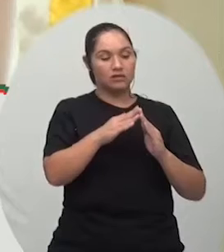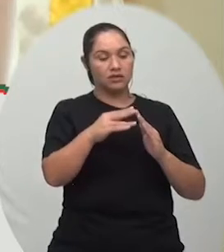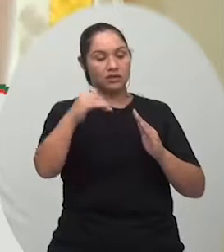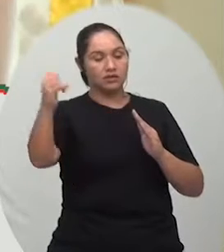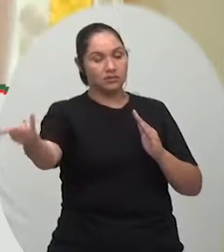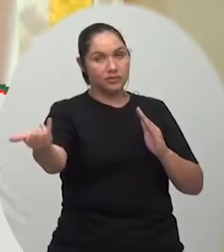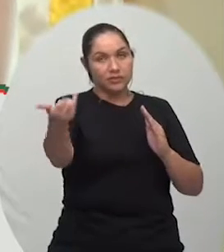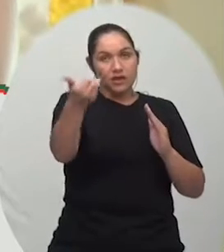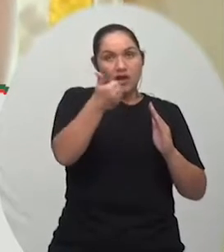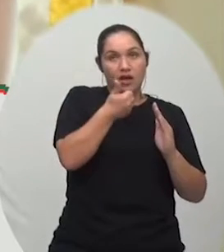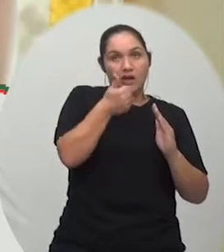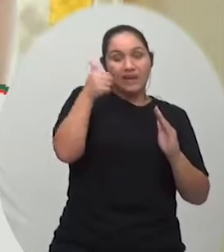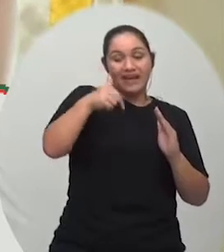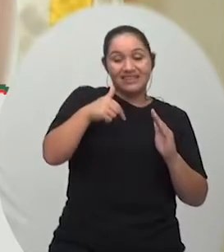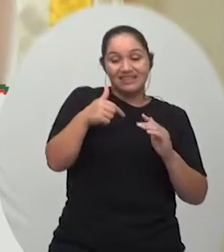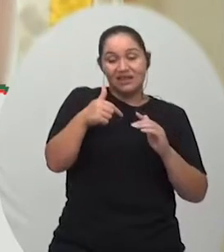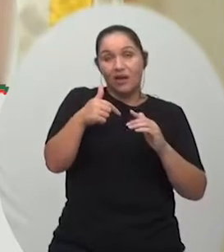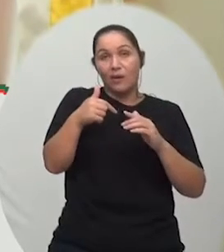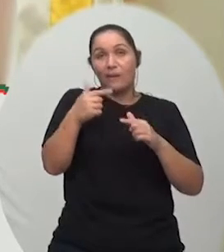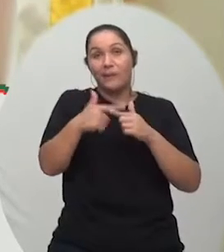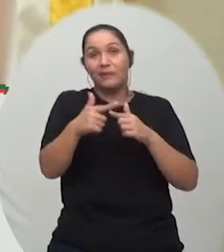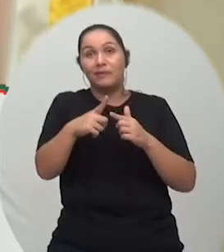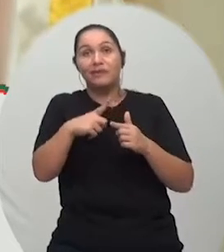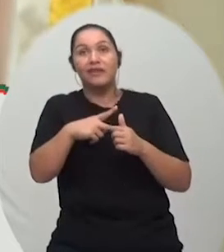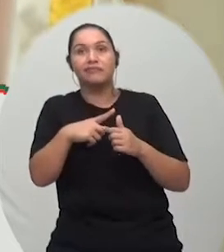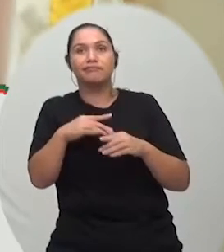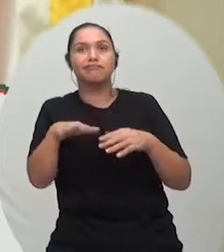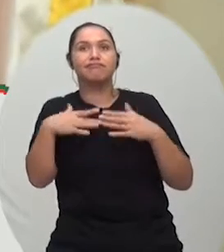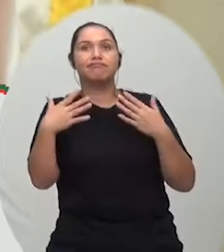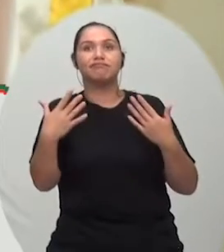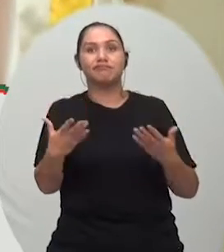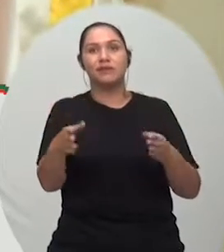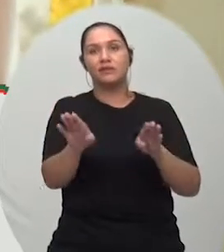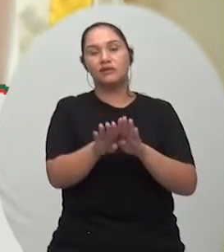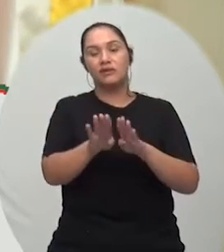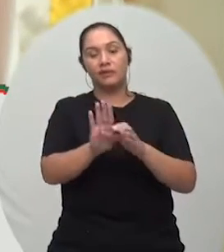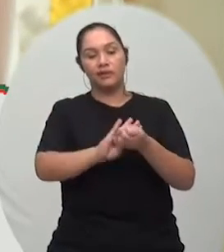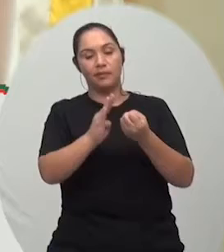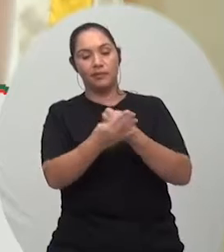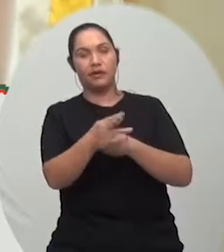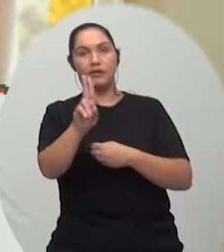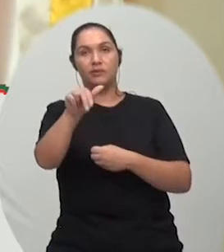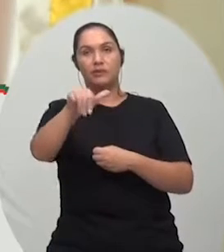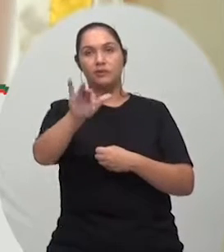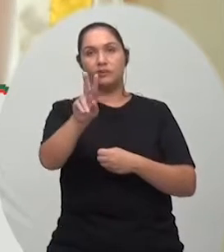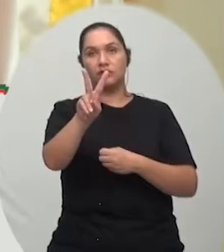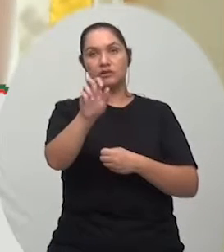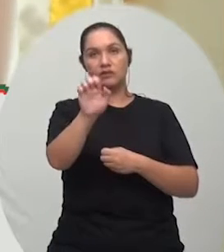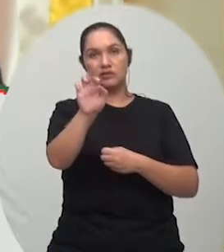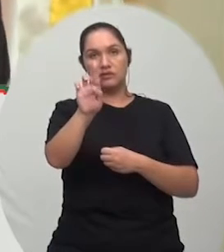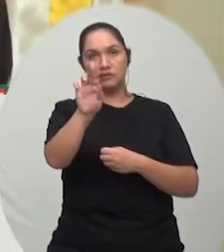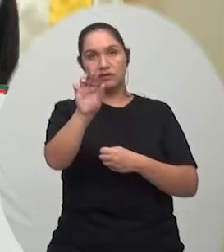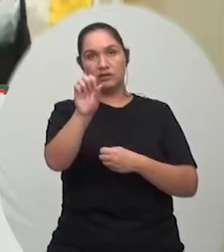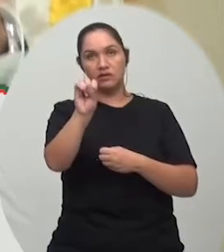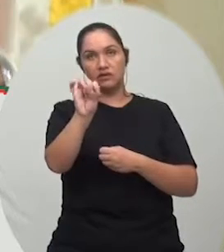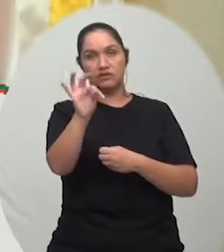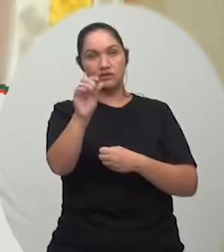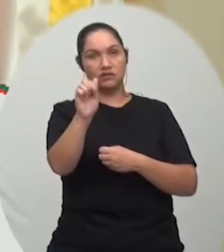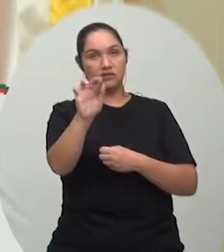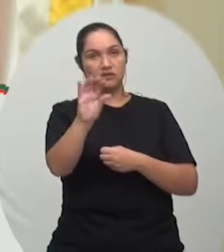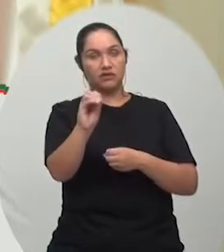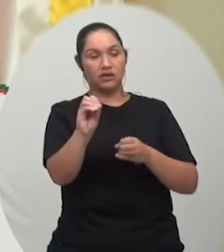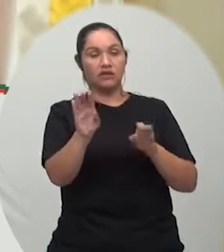Manaus. O bairro Universitário também ficou em situação complicada. O bairro Linha Anta, que o vereador Zairo